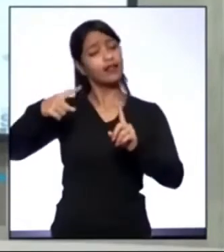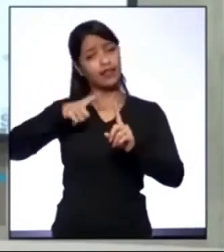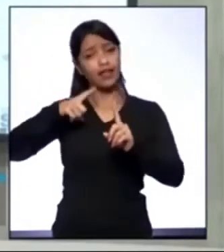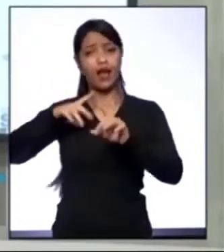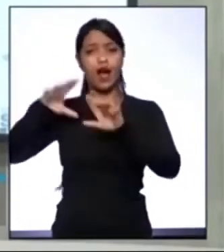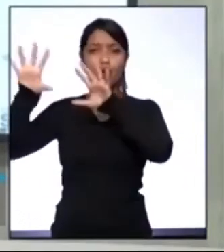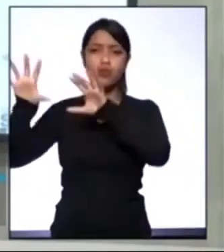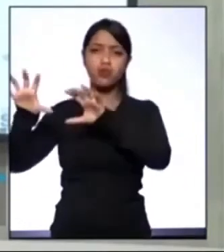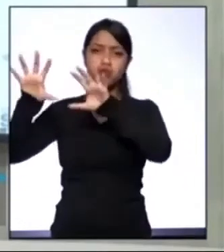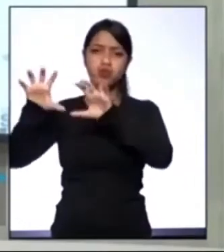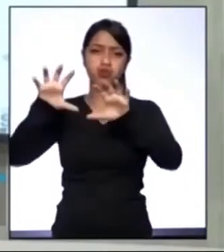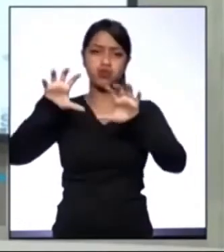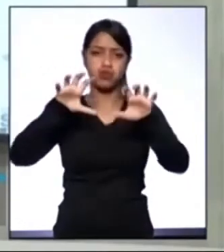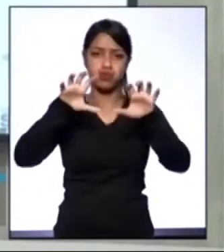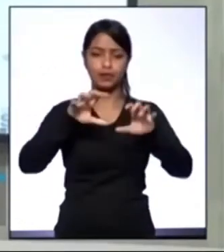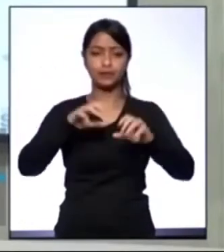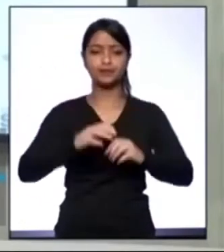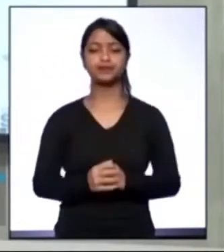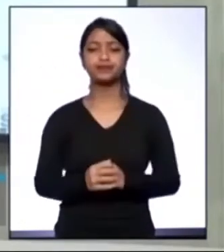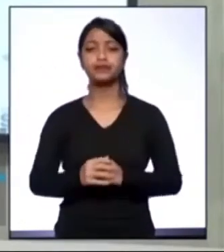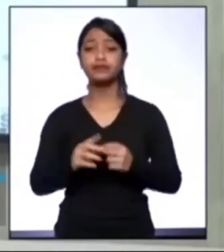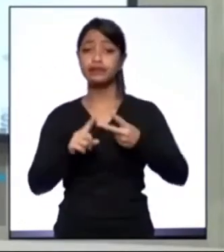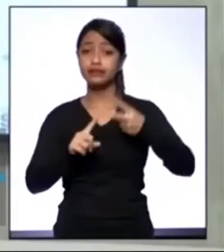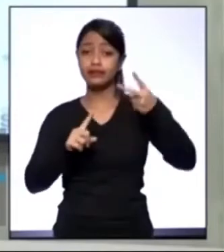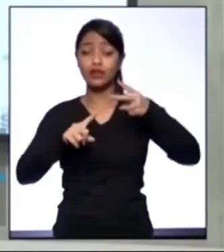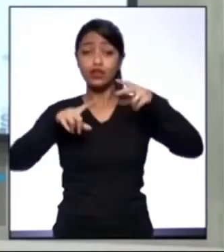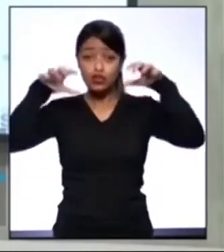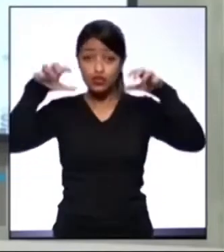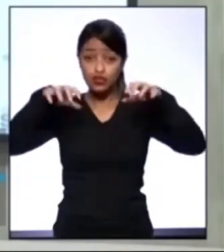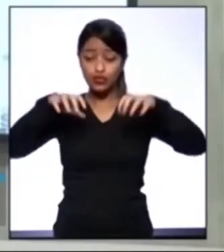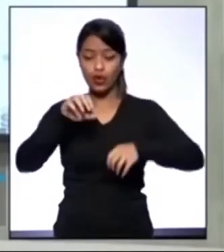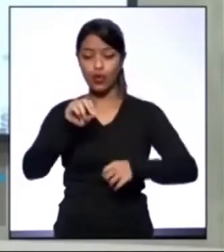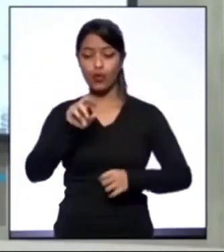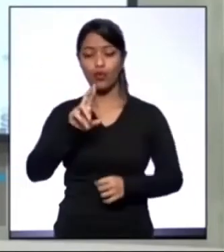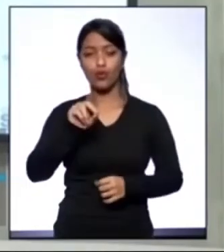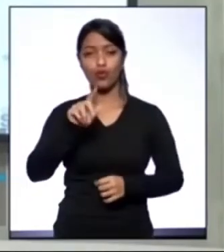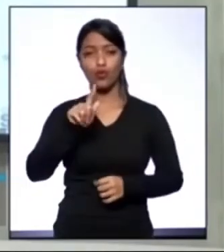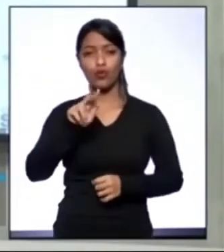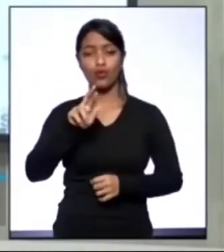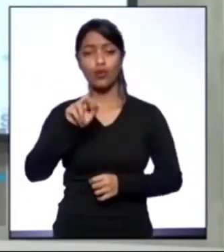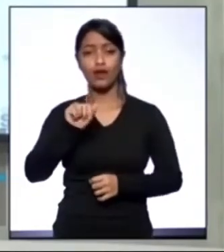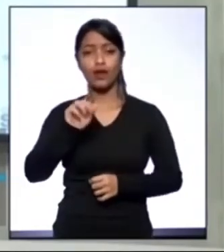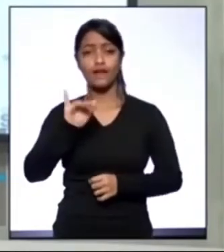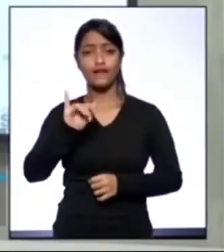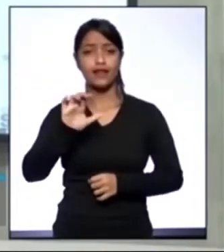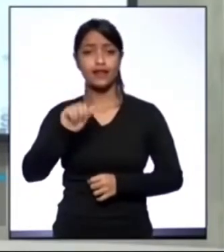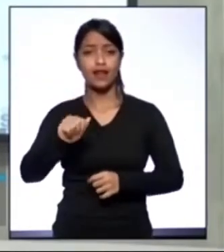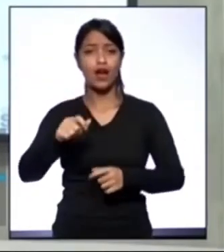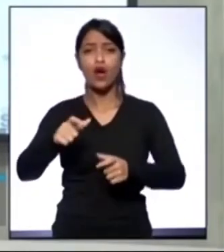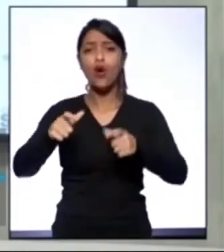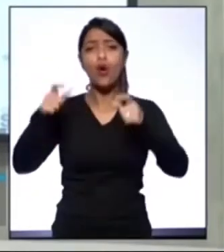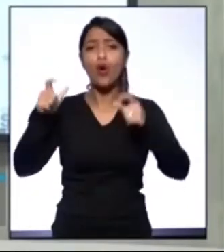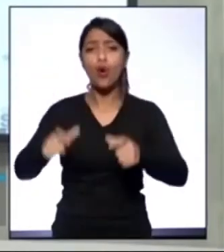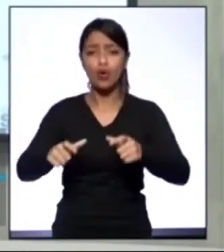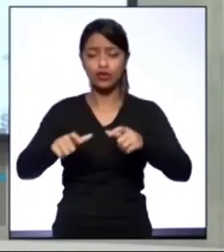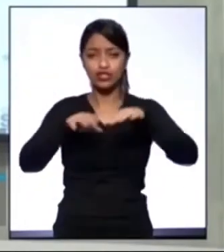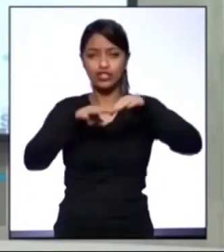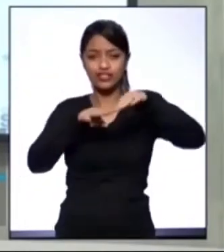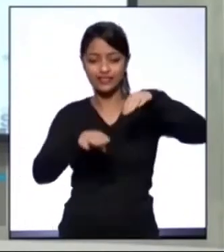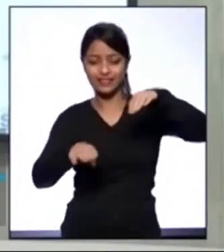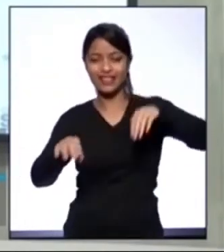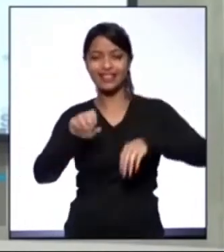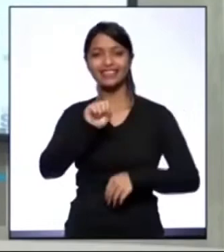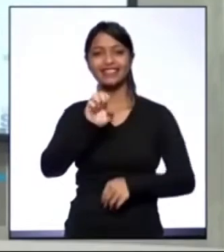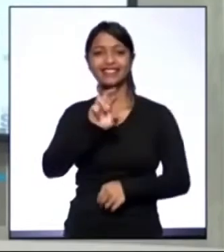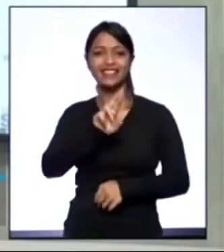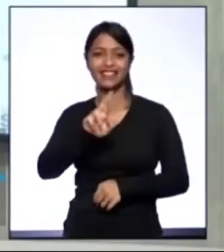polar. Chuvas orográficas em trechos de serras, né? Em planaltos, em trechos de serras. E